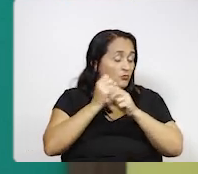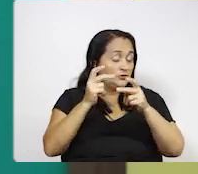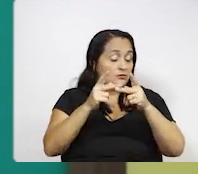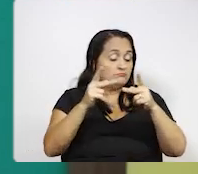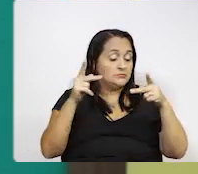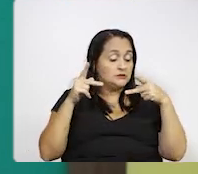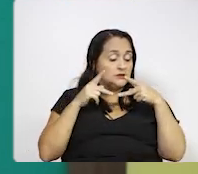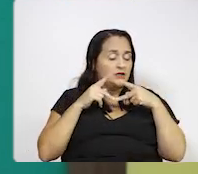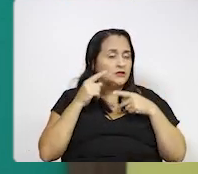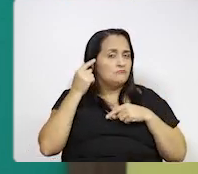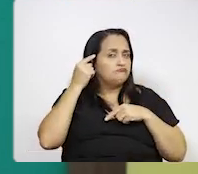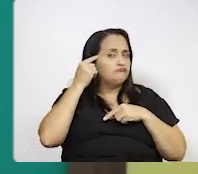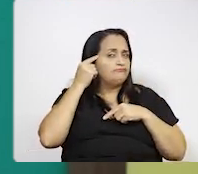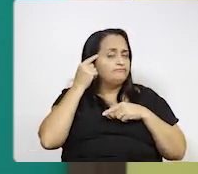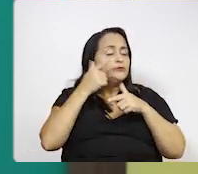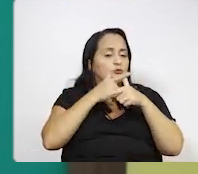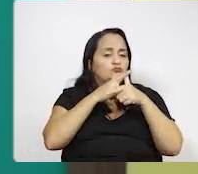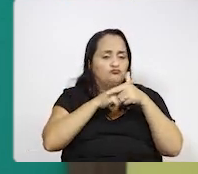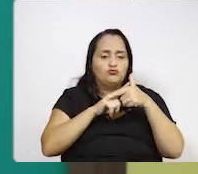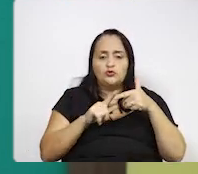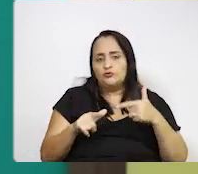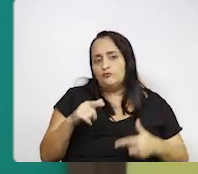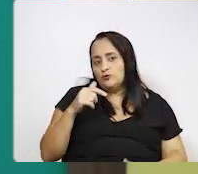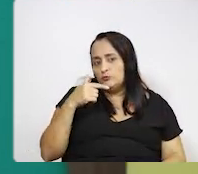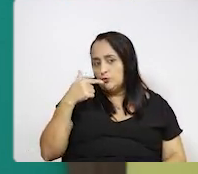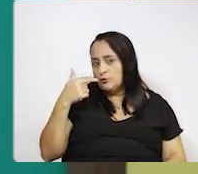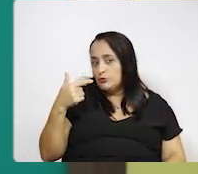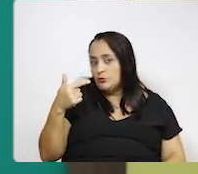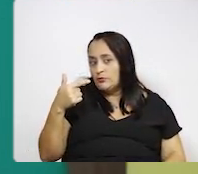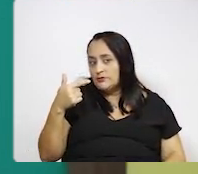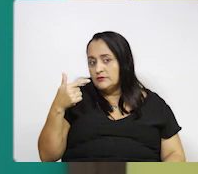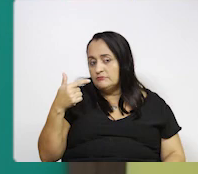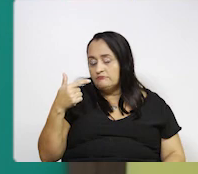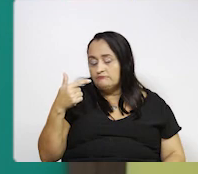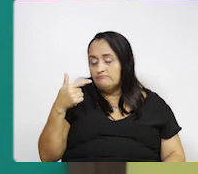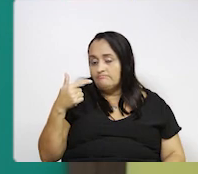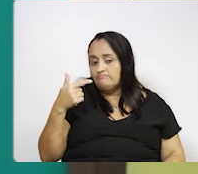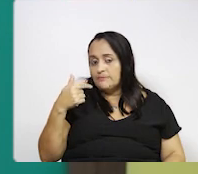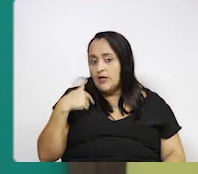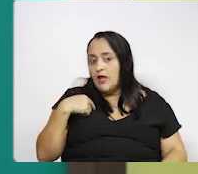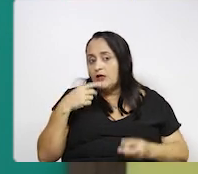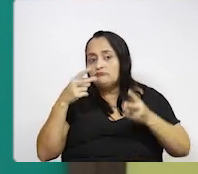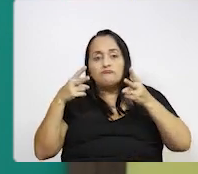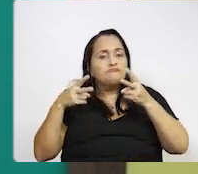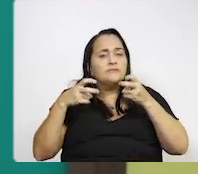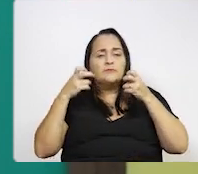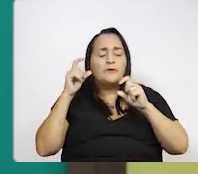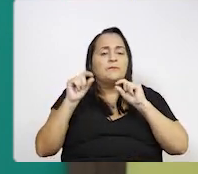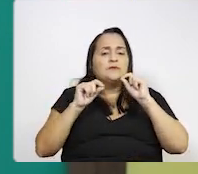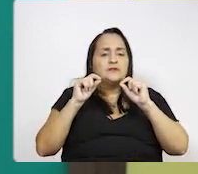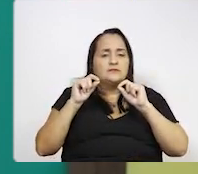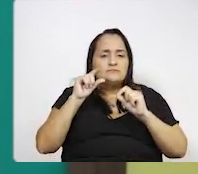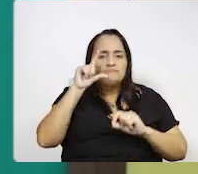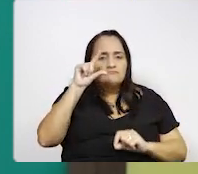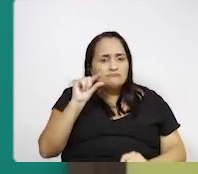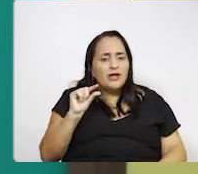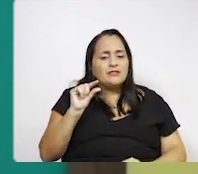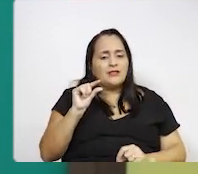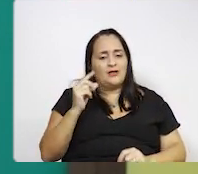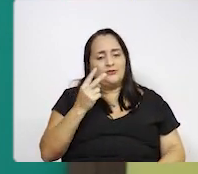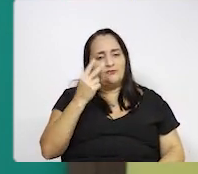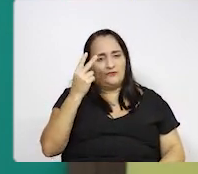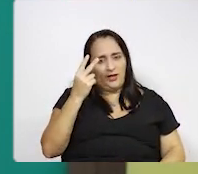e dividir por 2, que eu vou estar achando a metade, vou achar, né, a metade desse